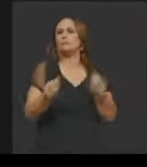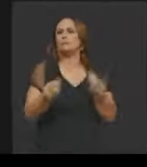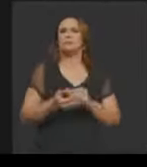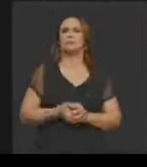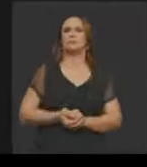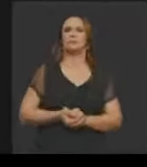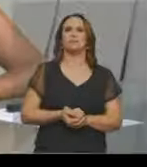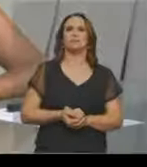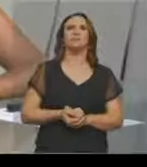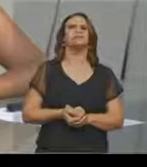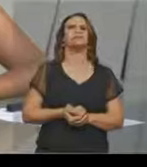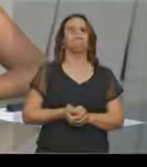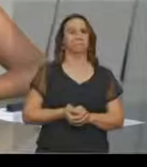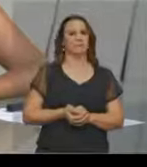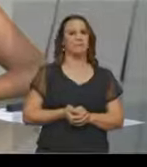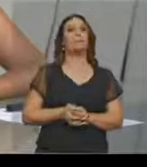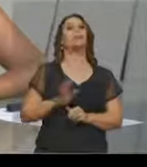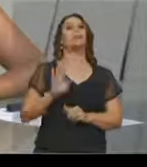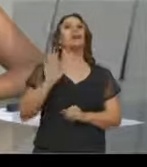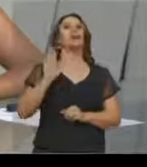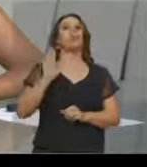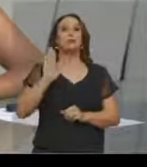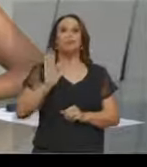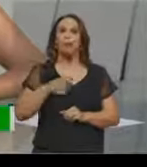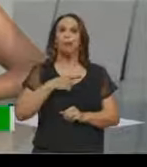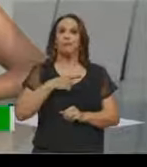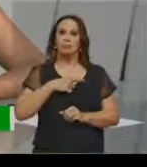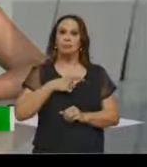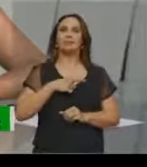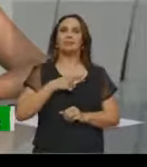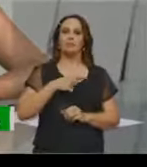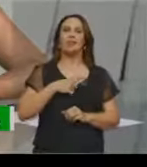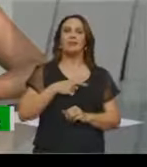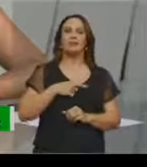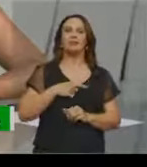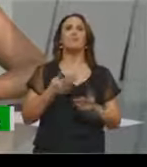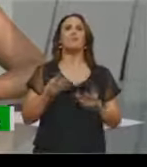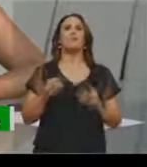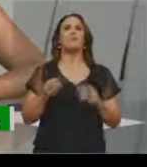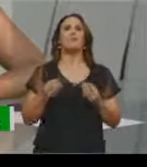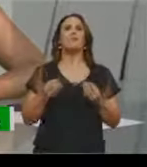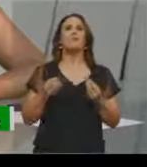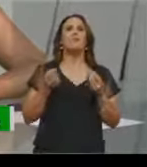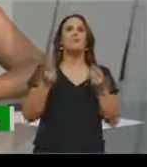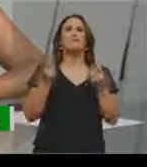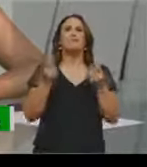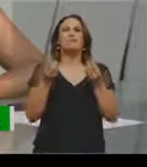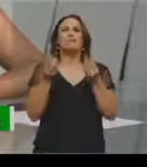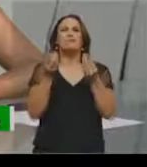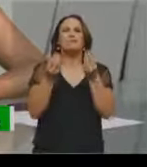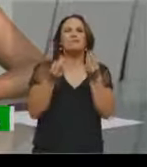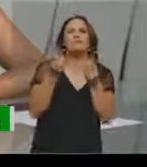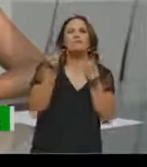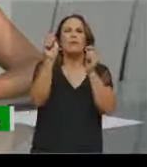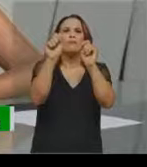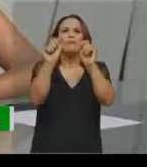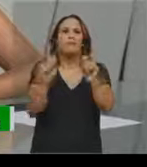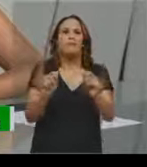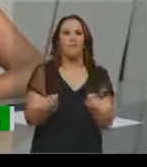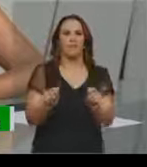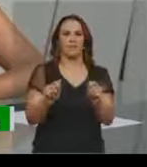temos essa forma, né, de representação que facilita, então, quando eu quero mostrar que